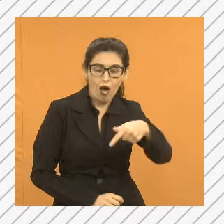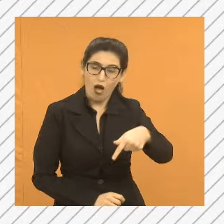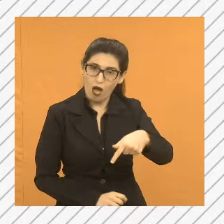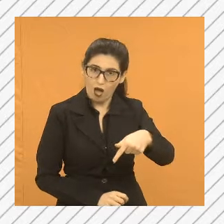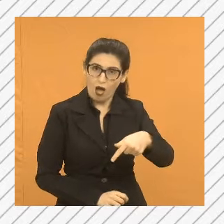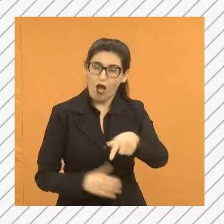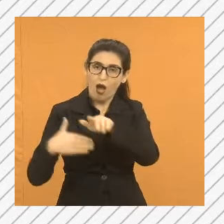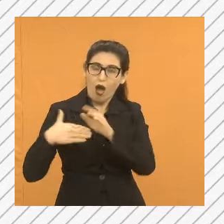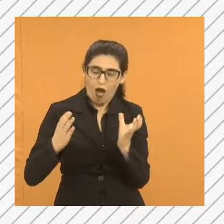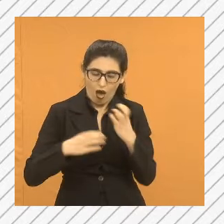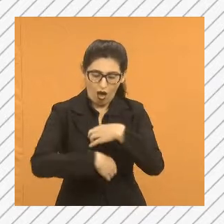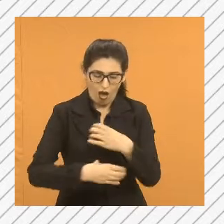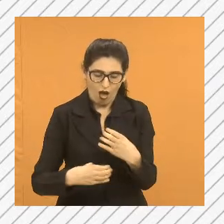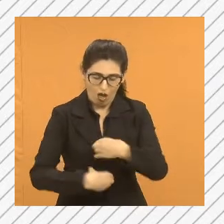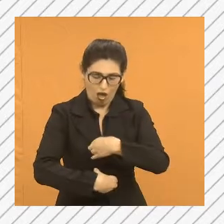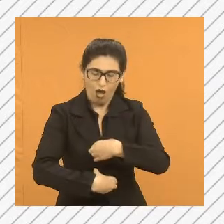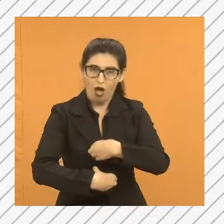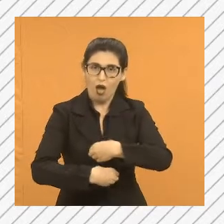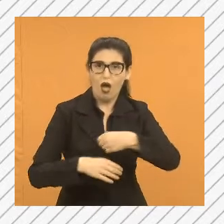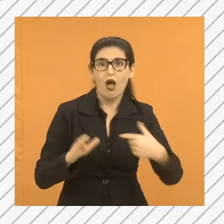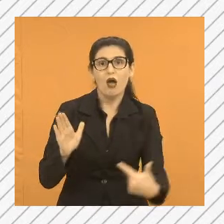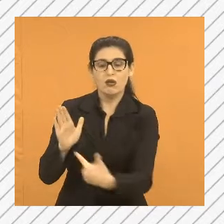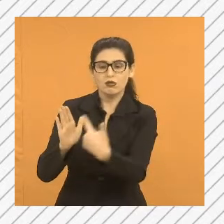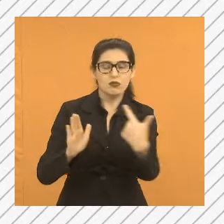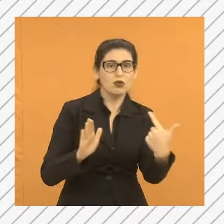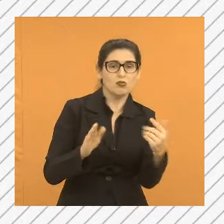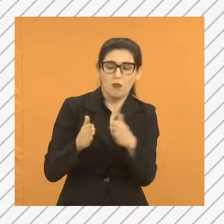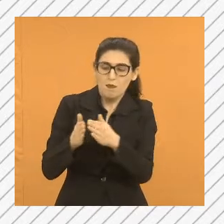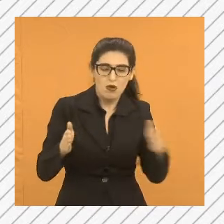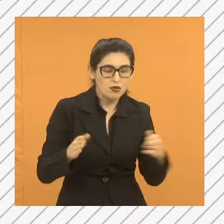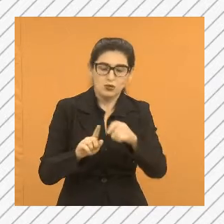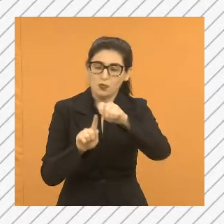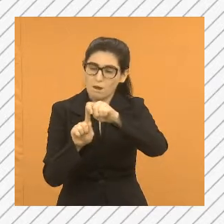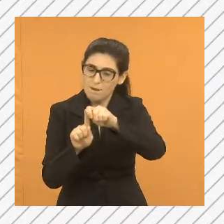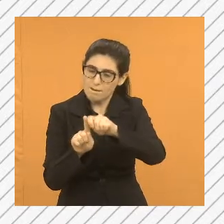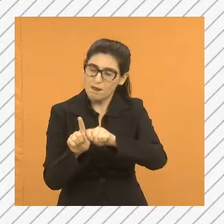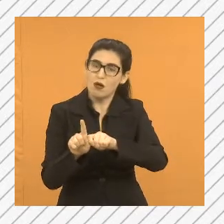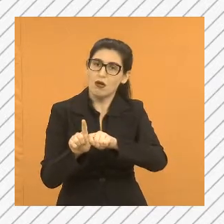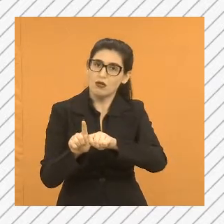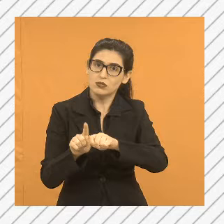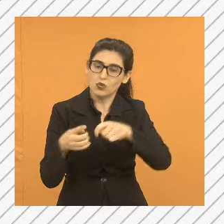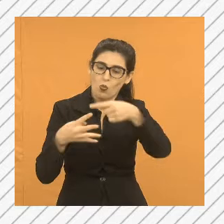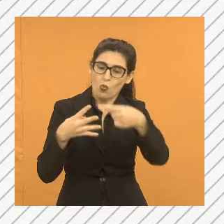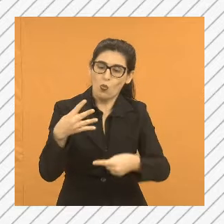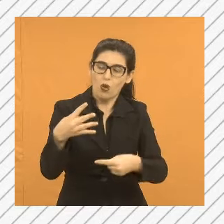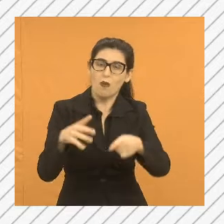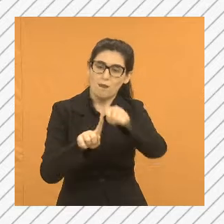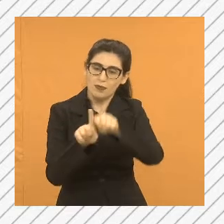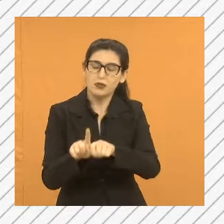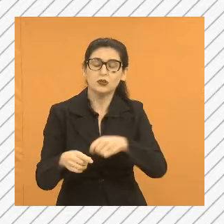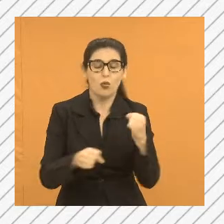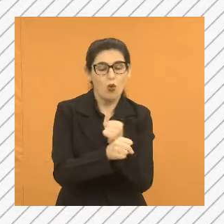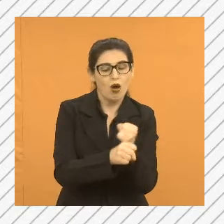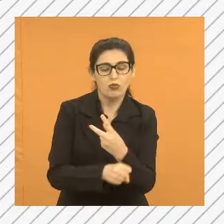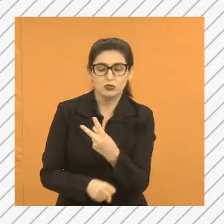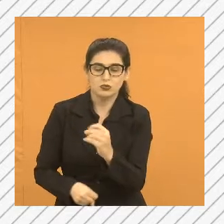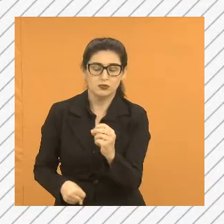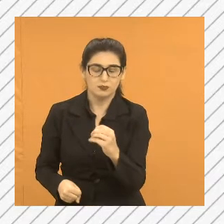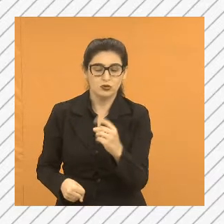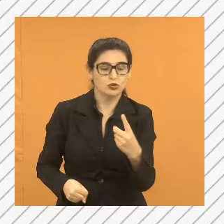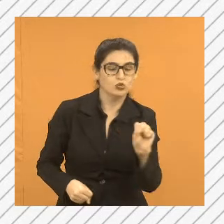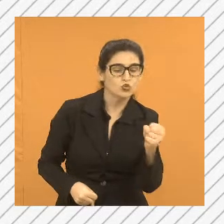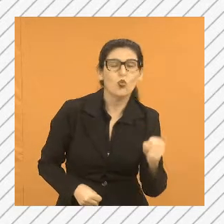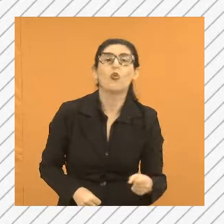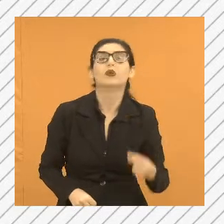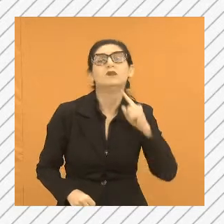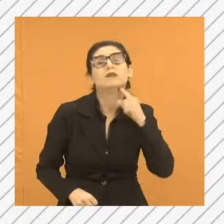245.817 atendimentos realizados no segundo quadrimestre de 2018. Agora vamos falar